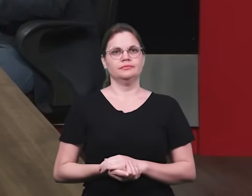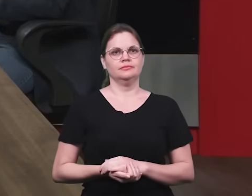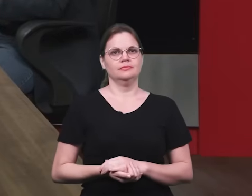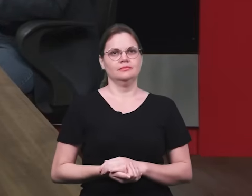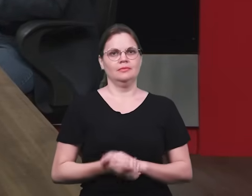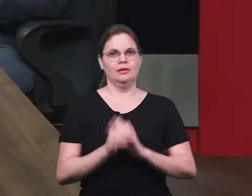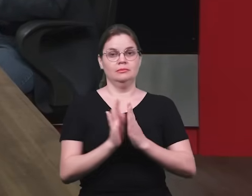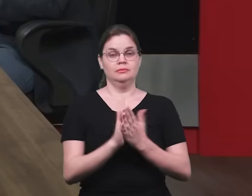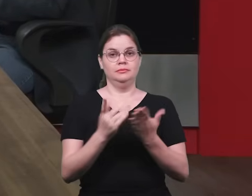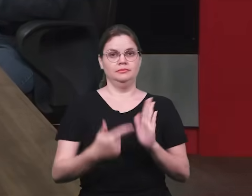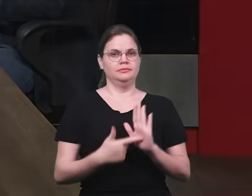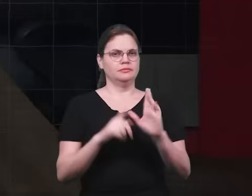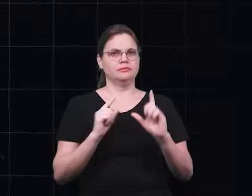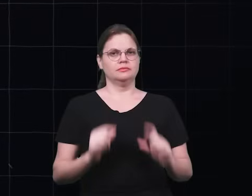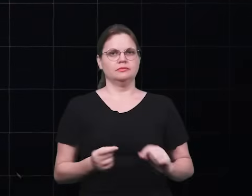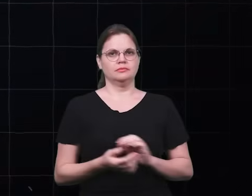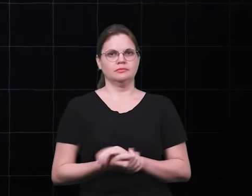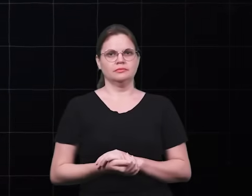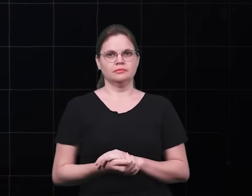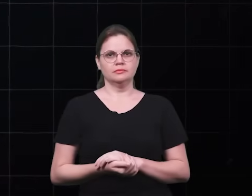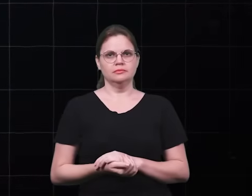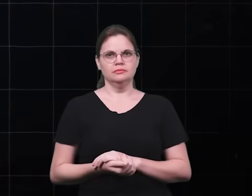quando a palavra diz assim, e